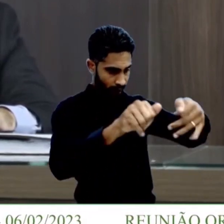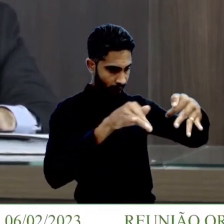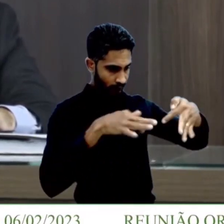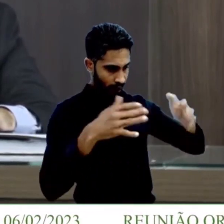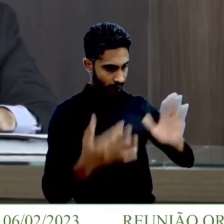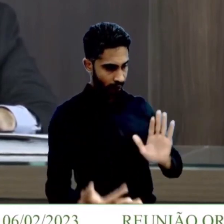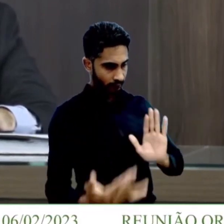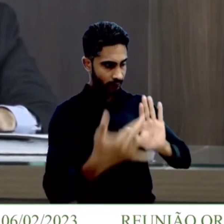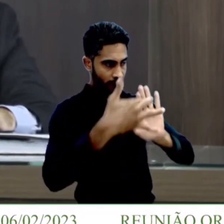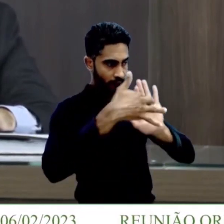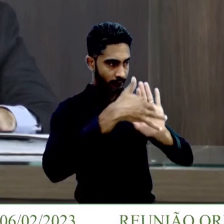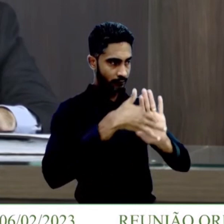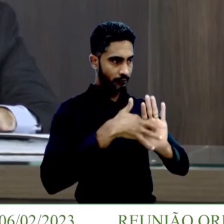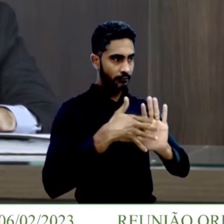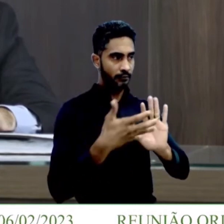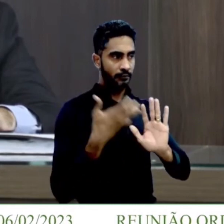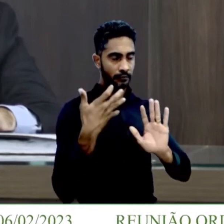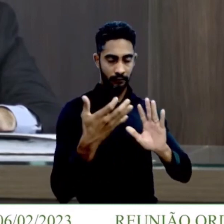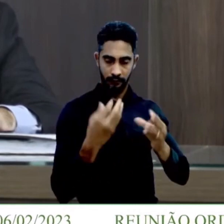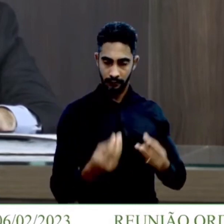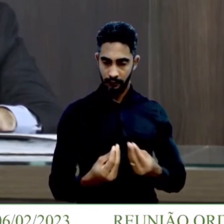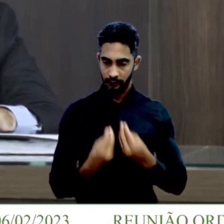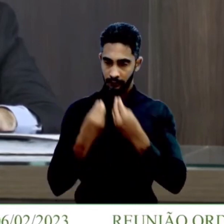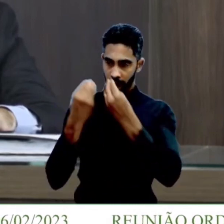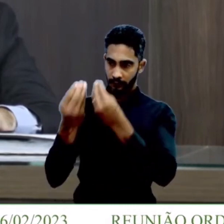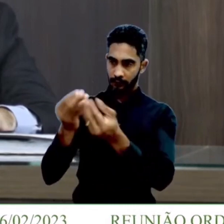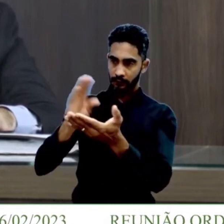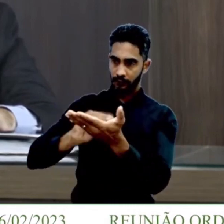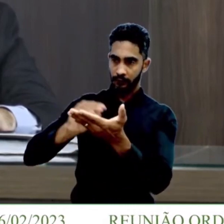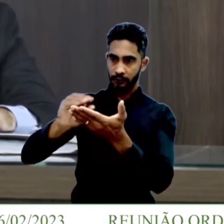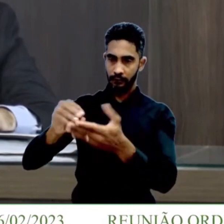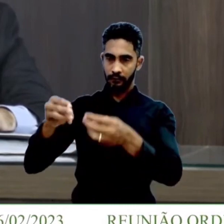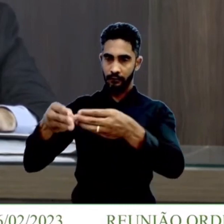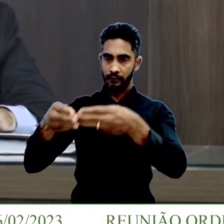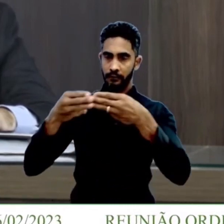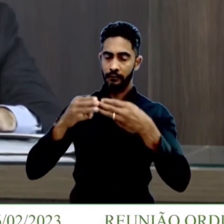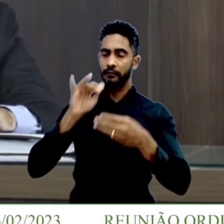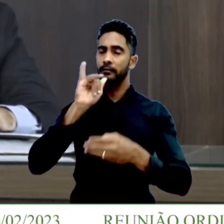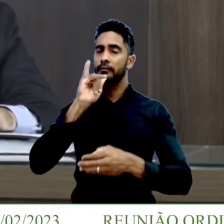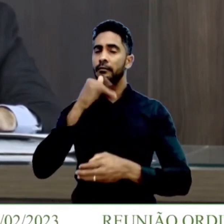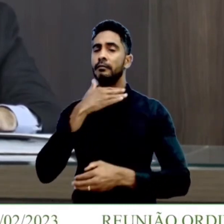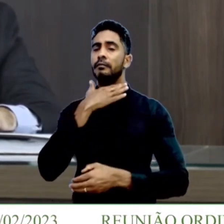na forma regimental, requerer que conste em ata moção com